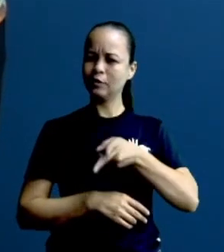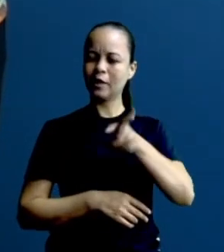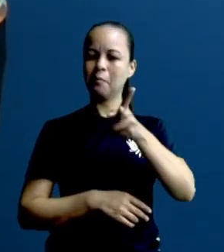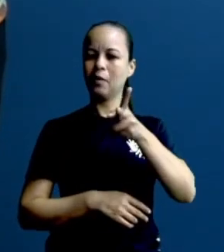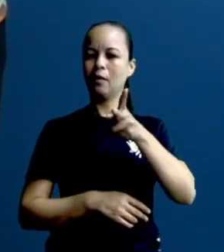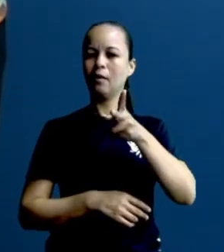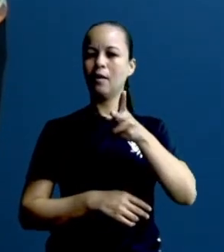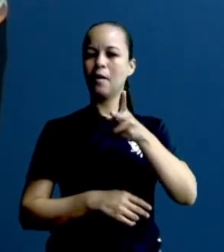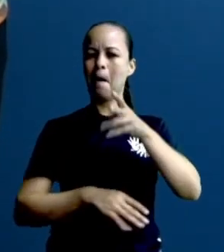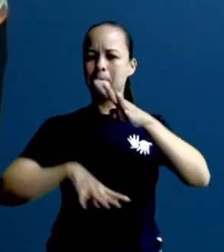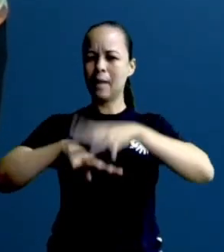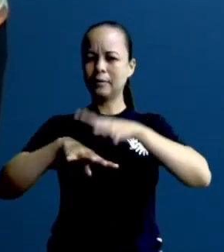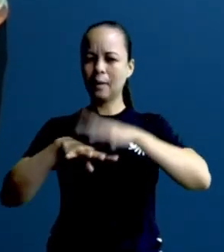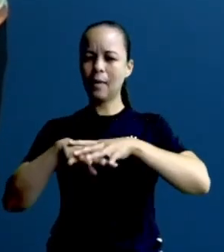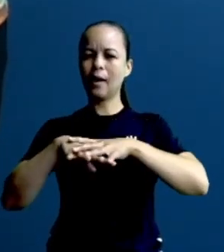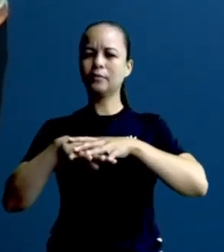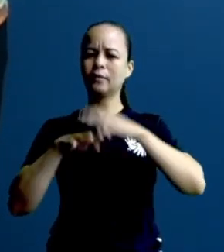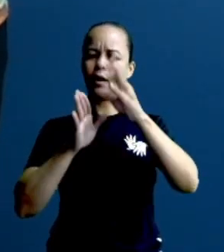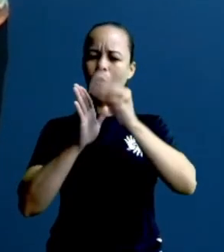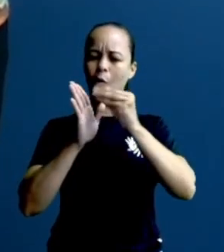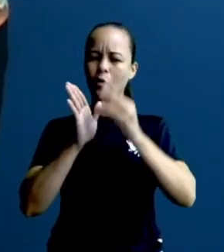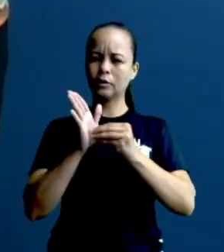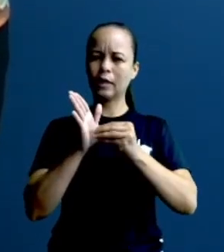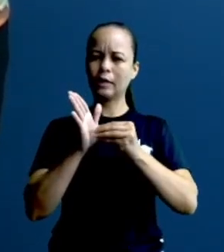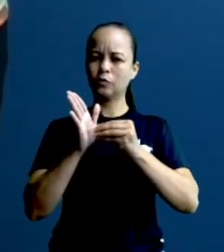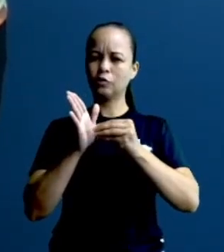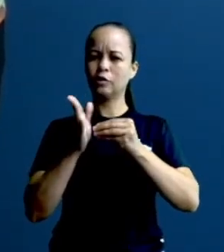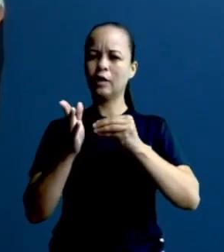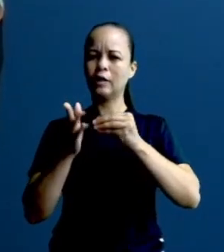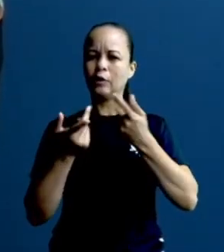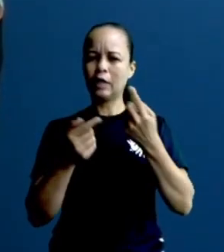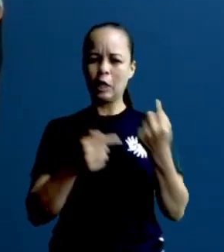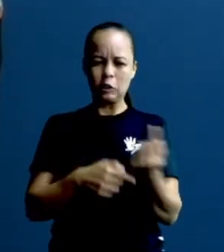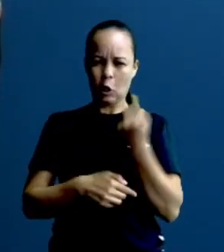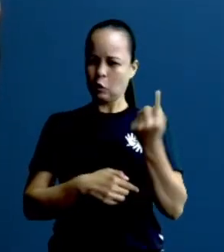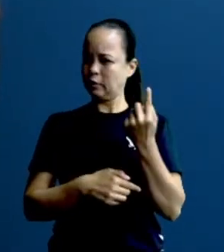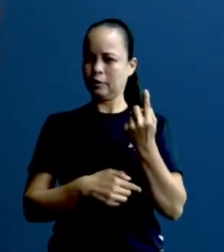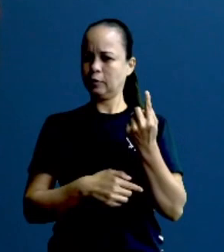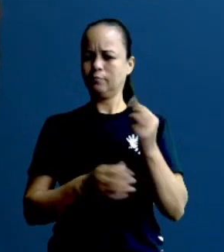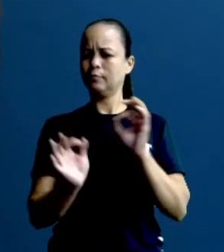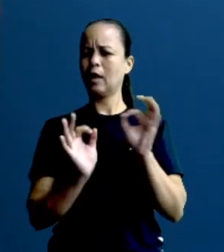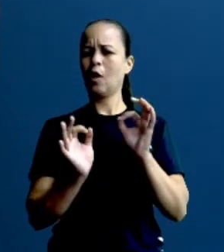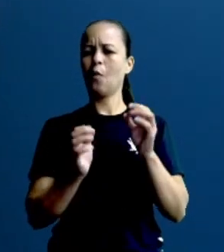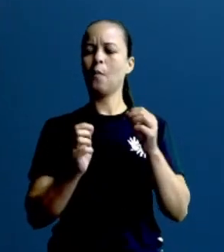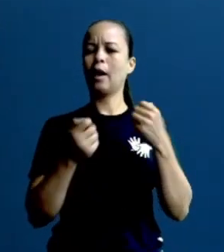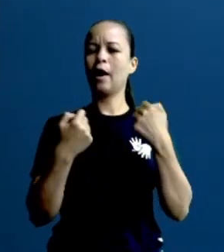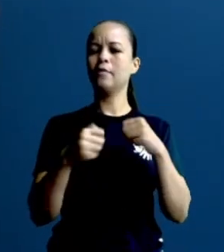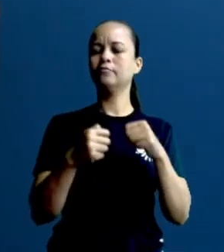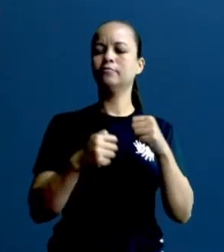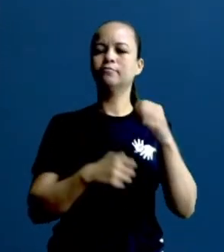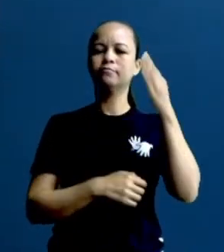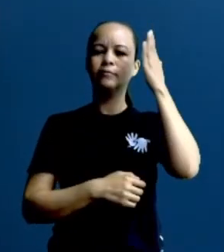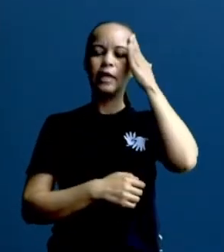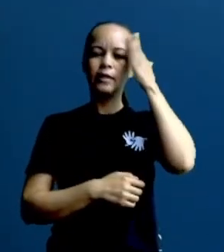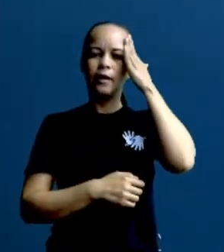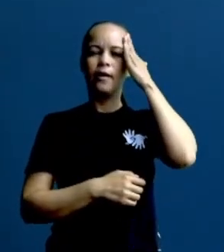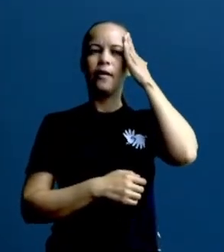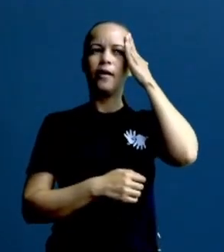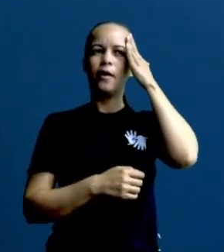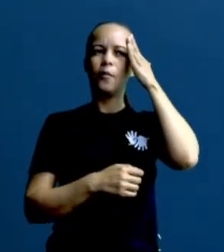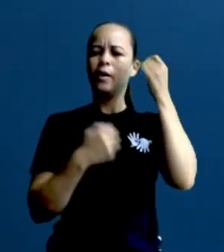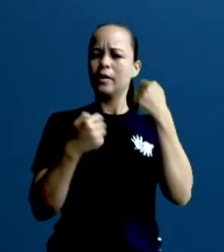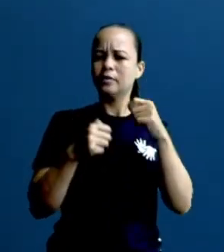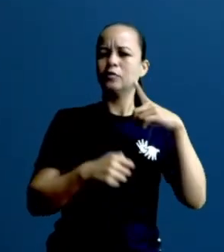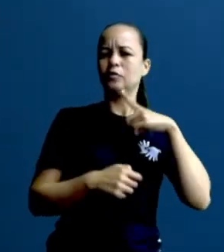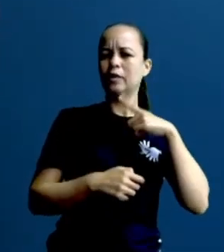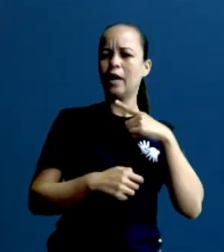matemática, determinados conteúdos não andam sozinhos. Para eu entender alguns conteúdos, eu preciso ter um